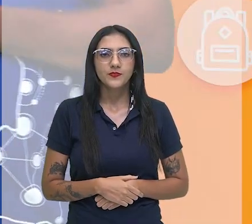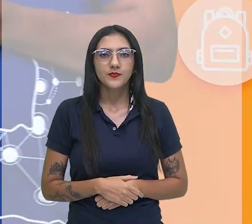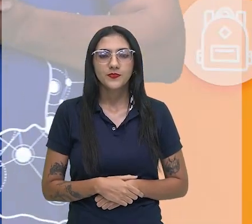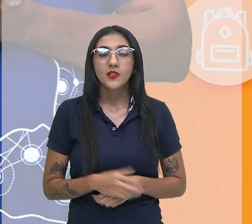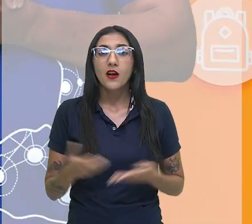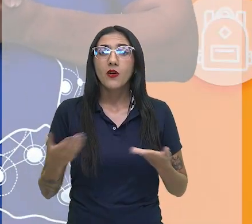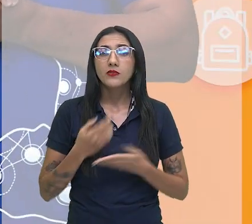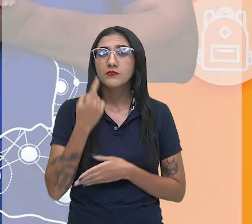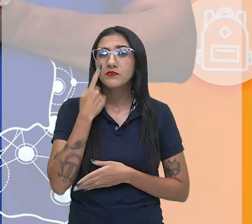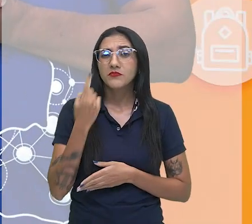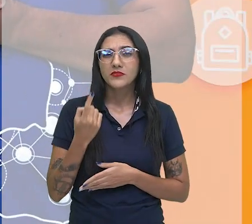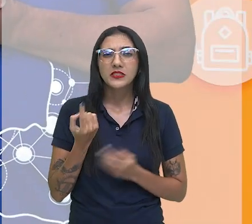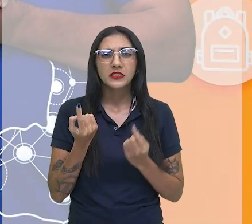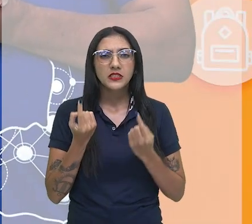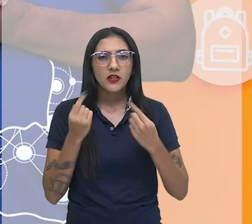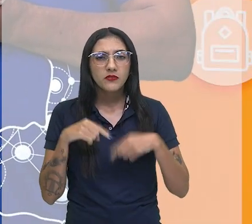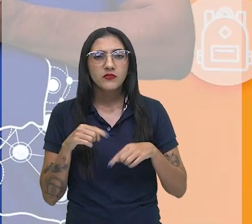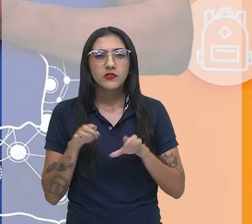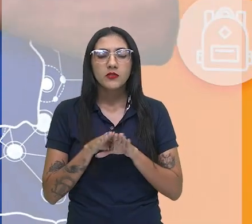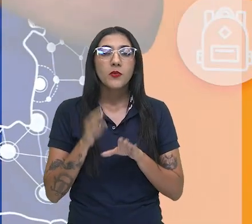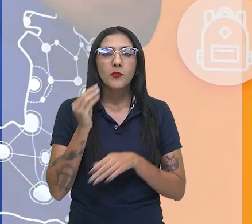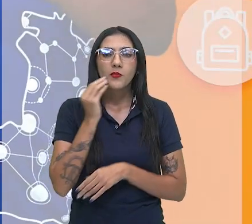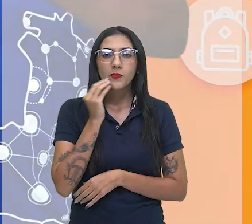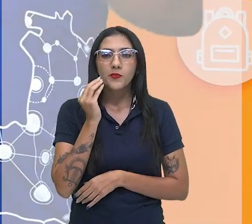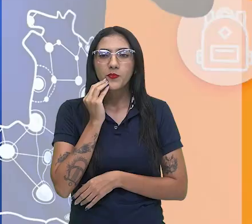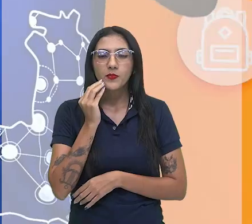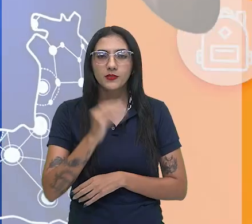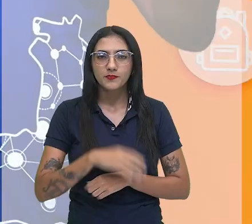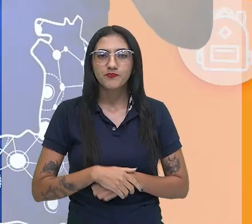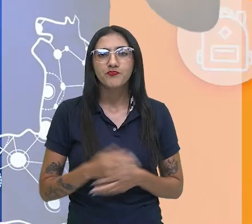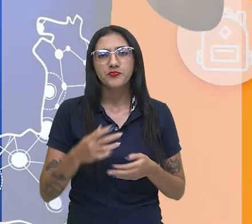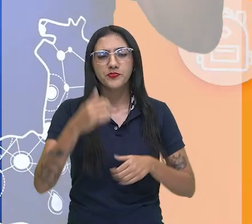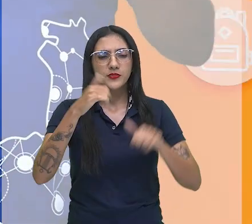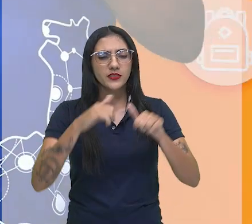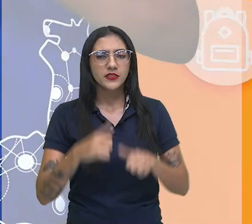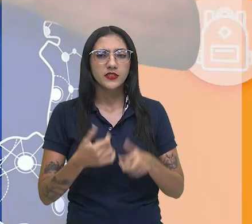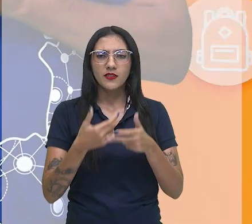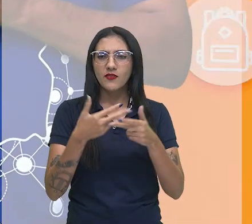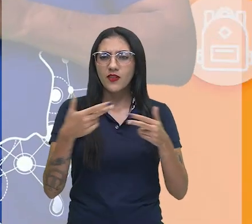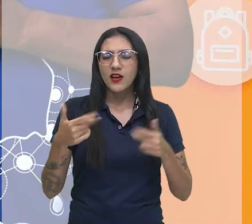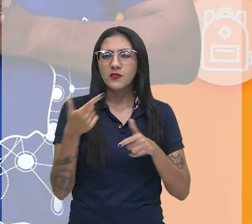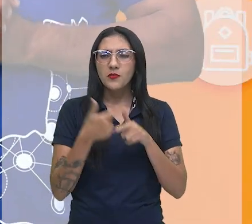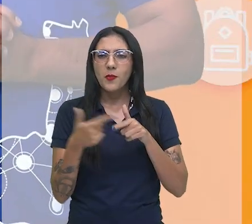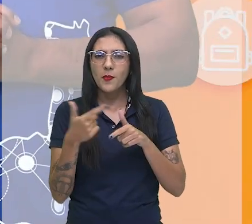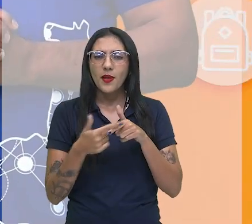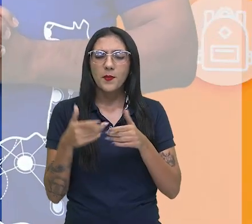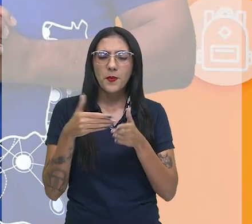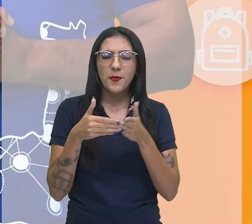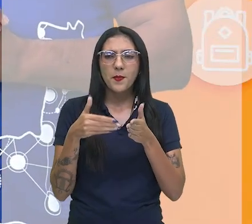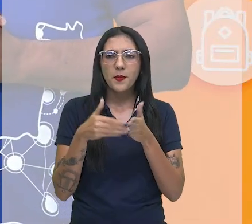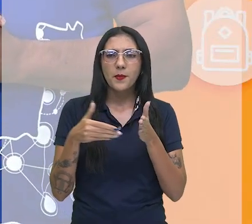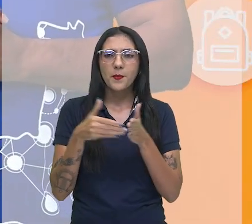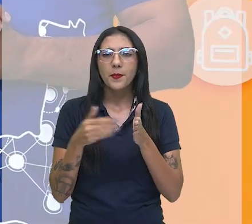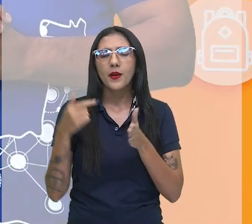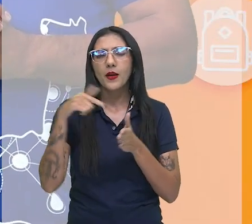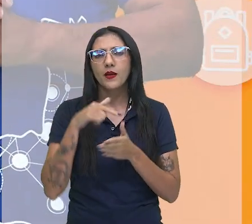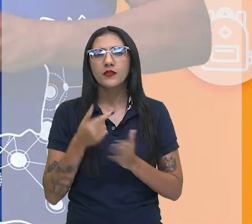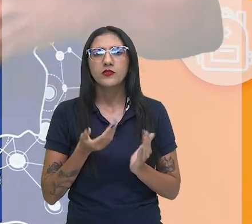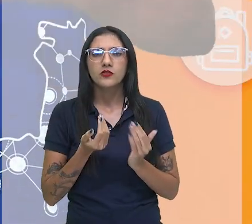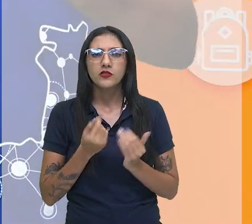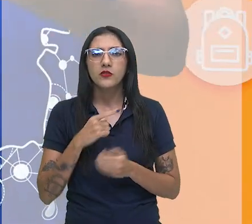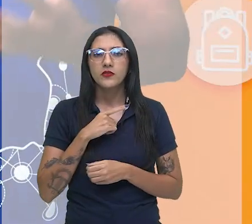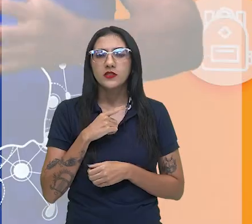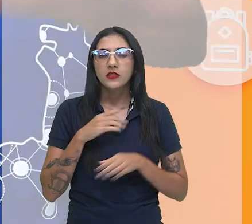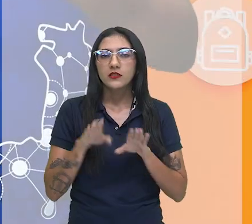Desafios e oportunidades para a juventude. Analisar os problemas, os obstáculos, né, que os jovens enfrentam,